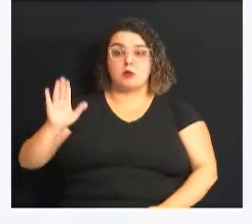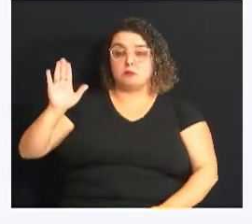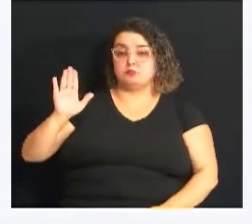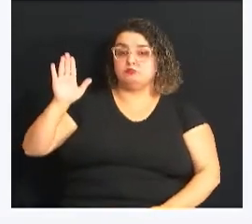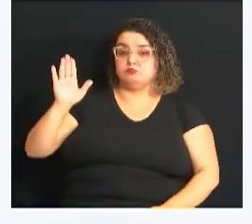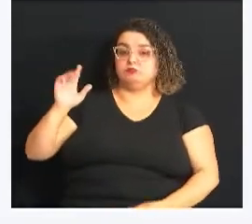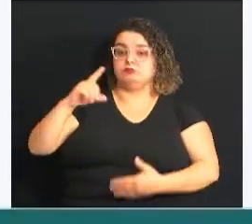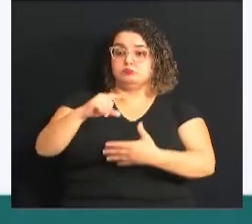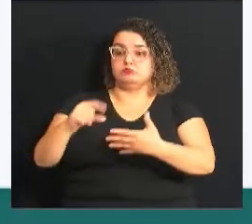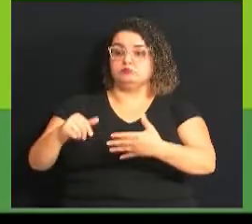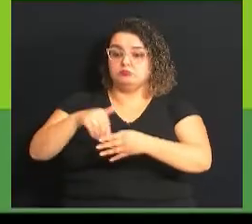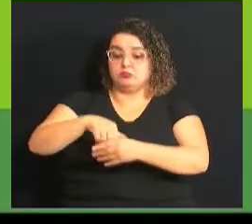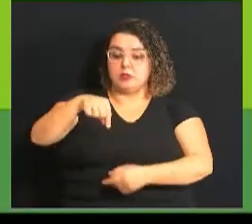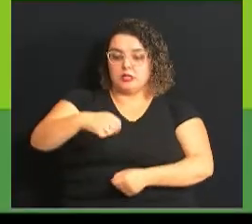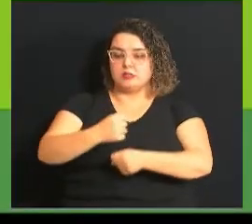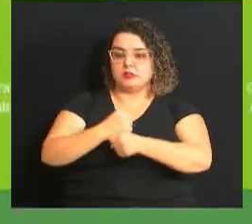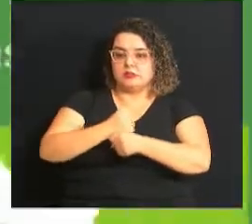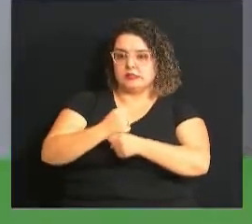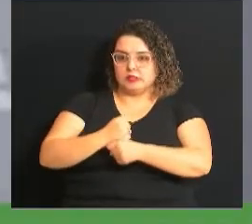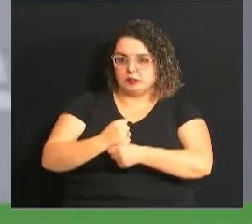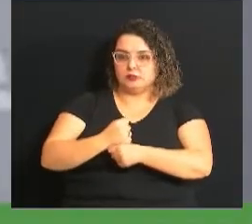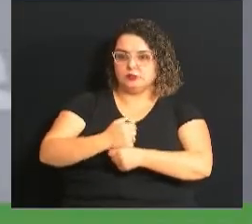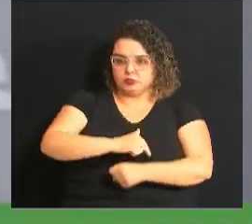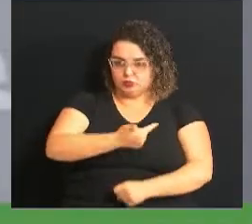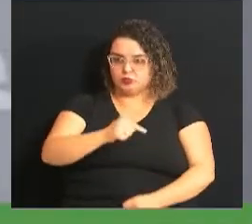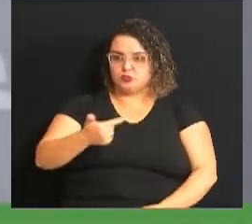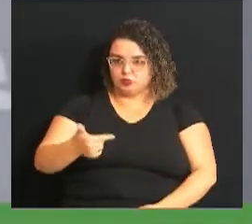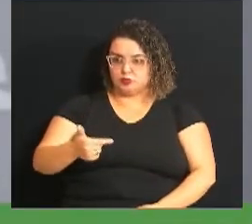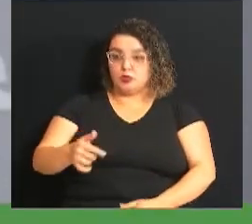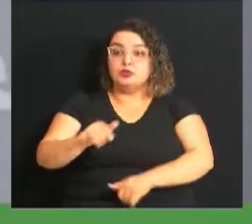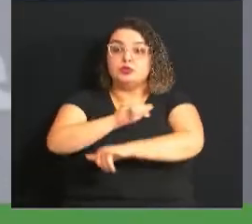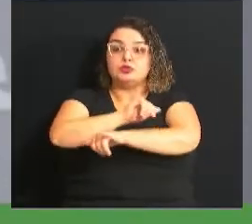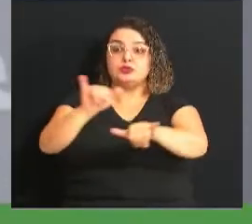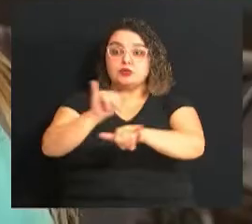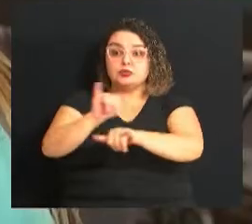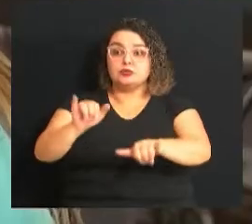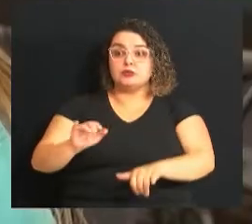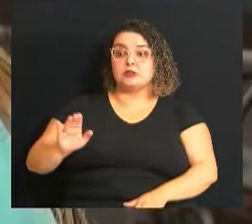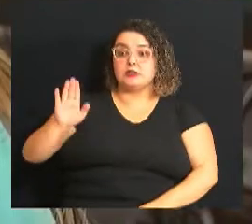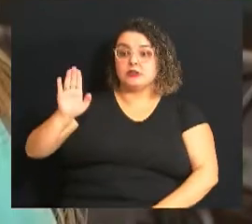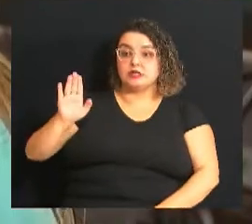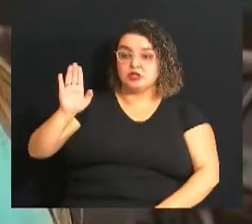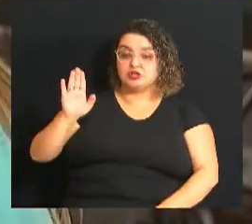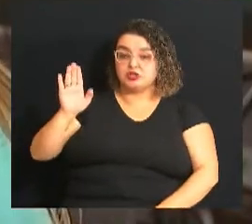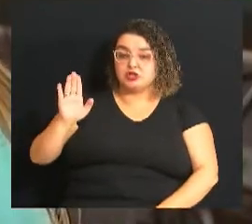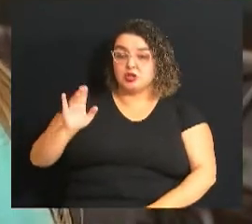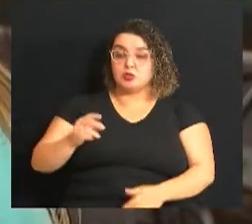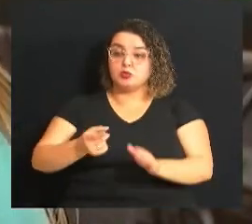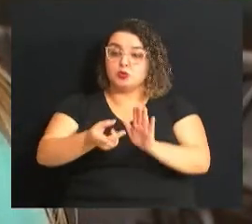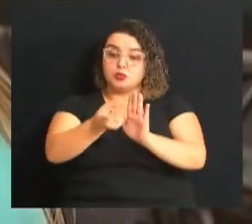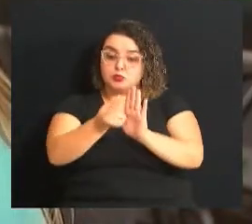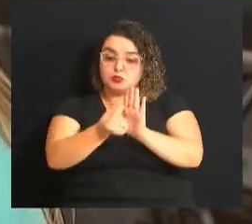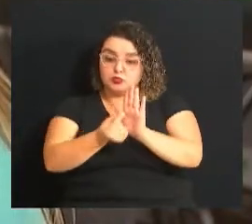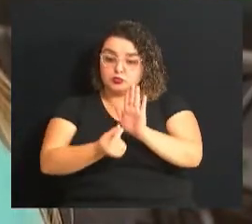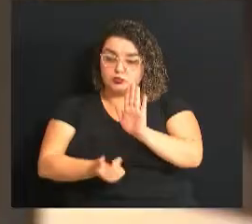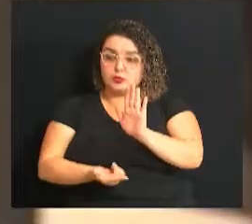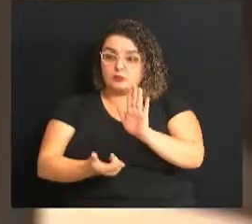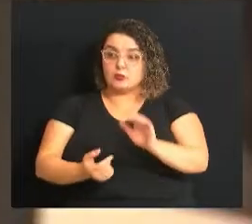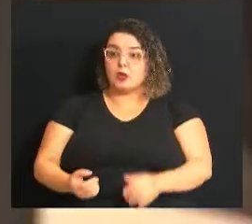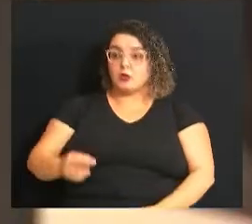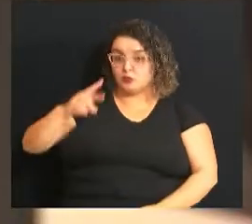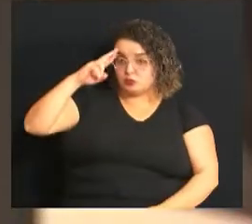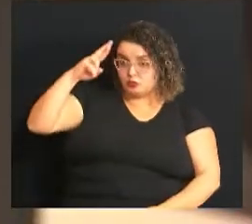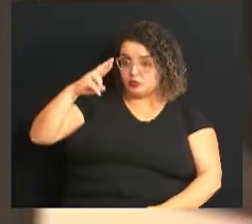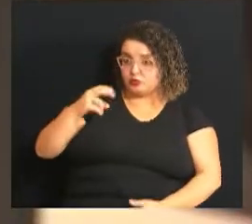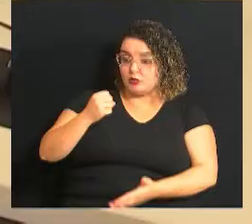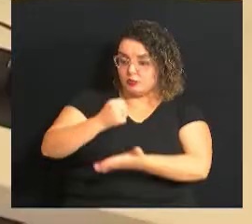em 2022. Se trata do Divulga Cande Contas. Egli Prado, o chefe do cartório, explicou os detalhes